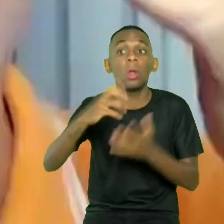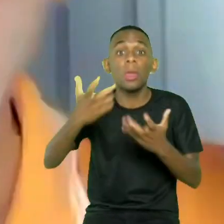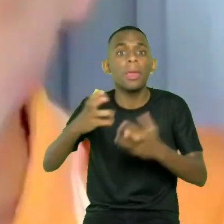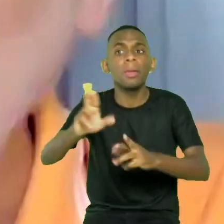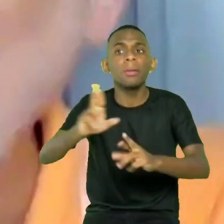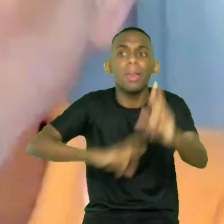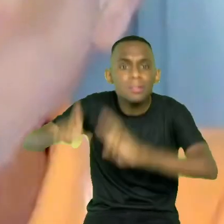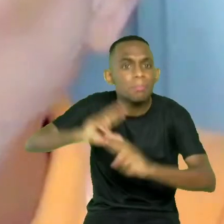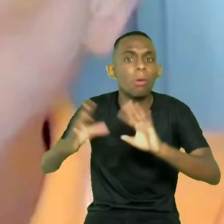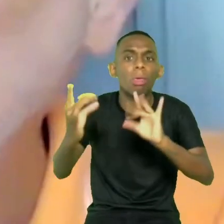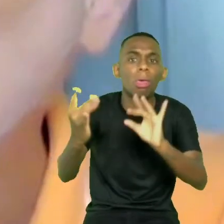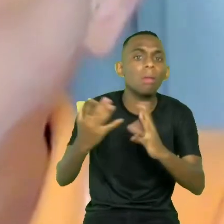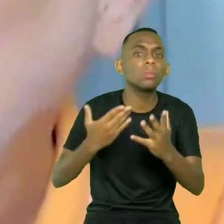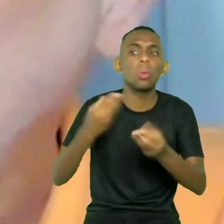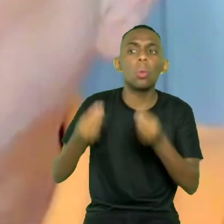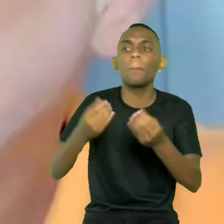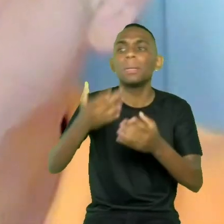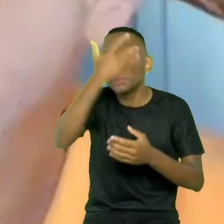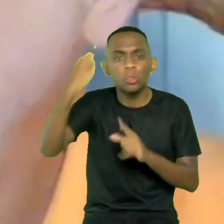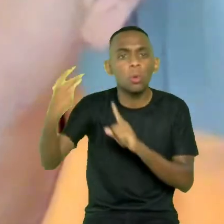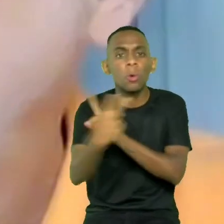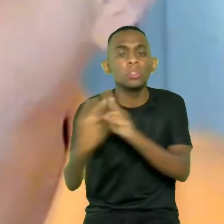o que as pessoas estão pensando daquilo.